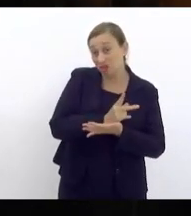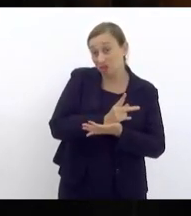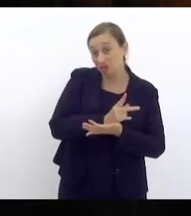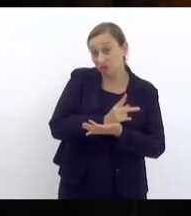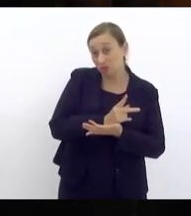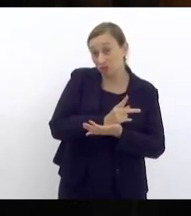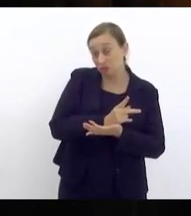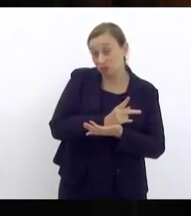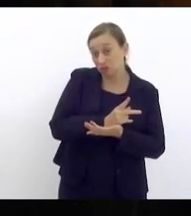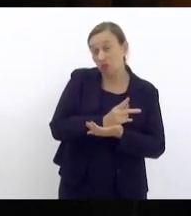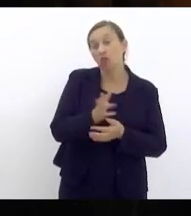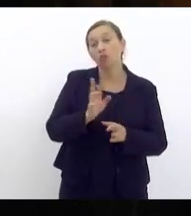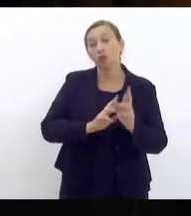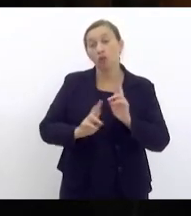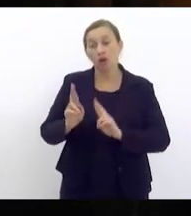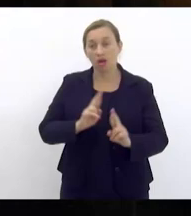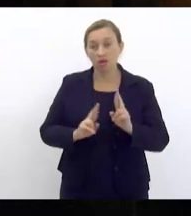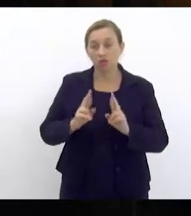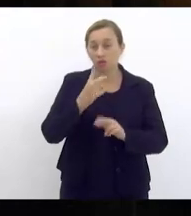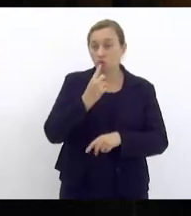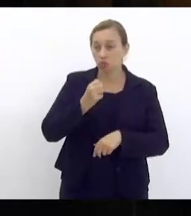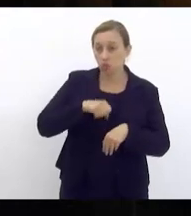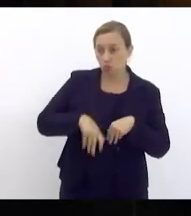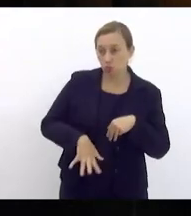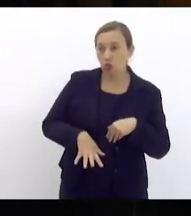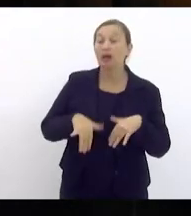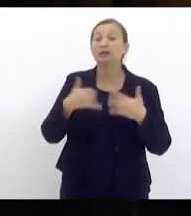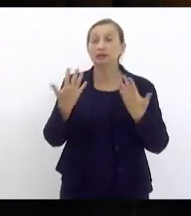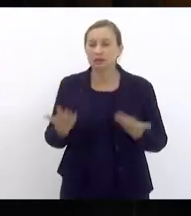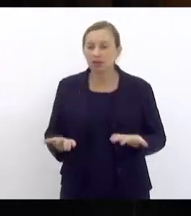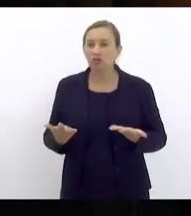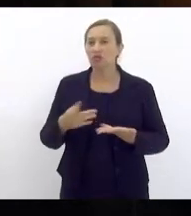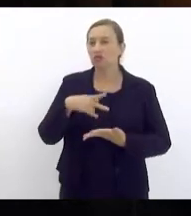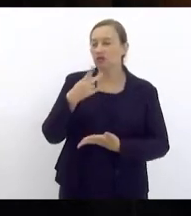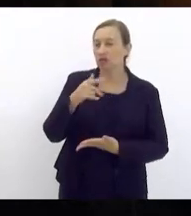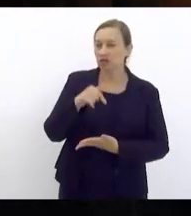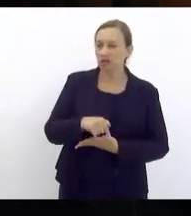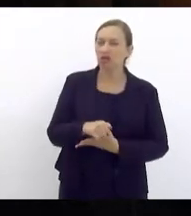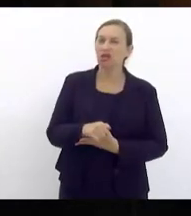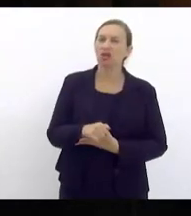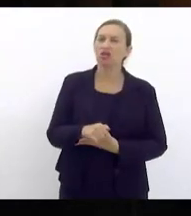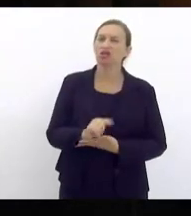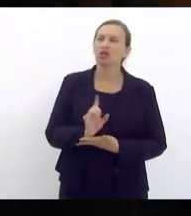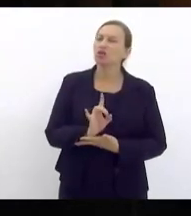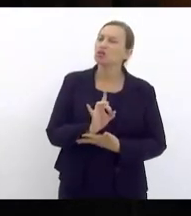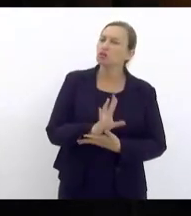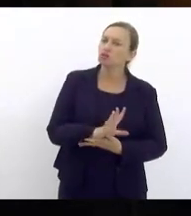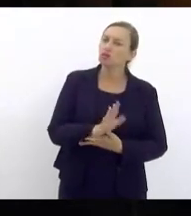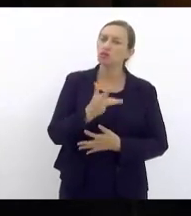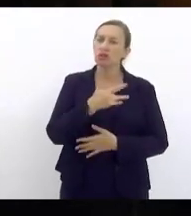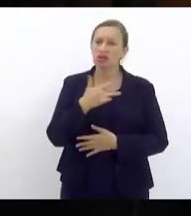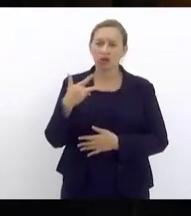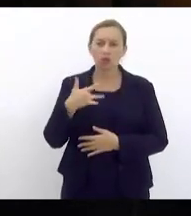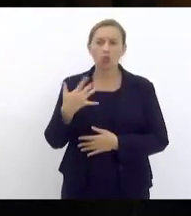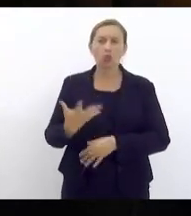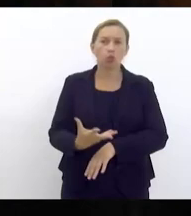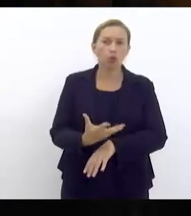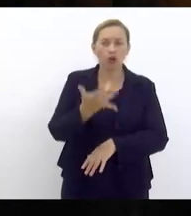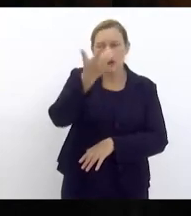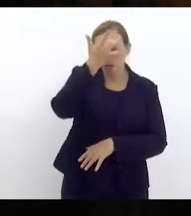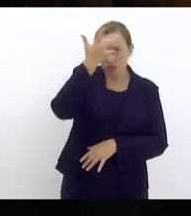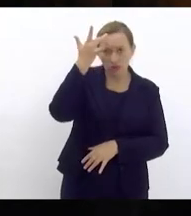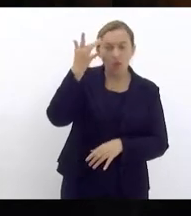com relação ao fluxo menstrual então a gente está aqui não só falando da Saúde emocional